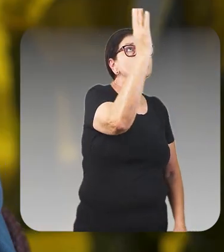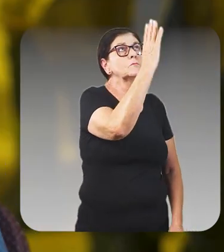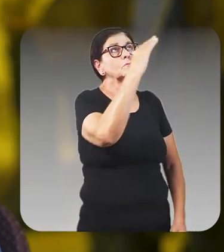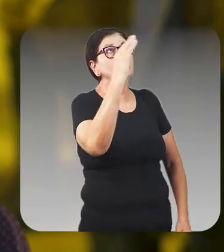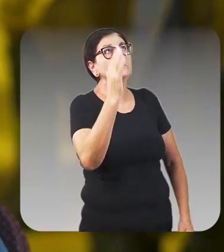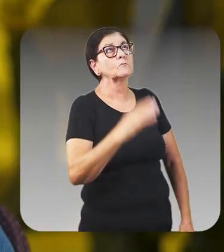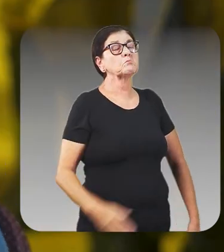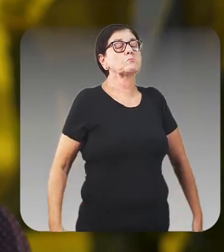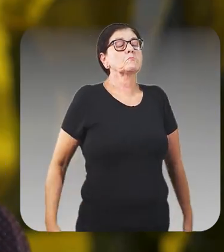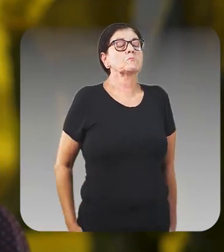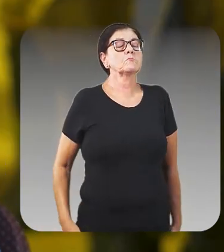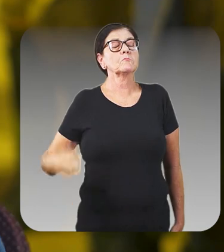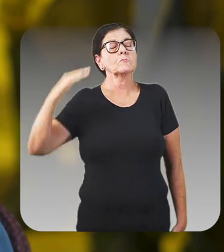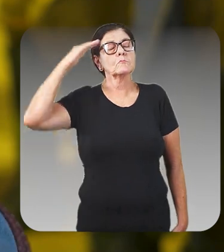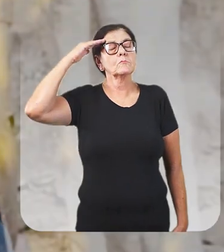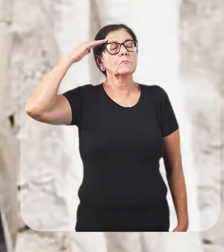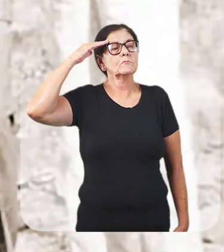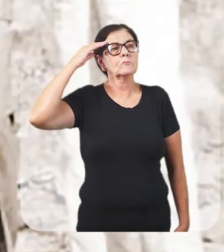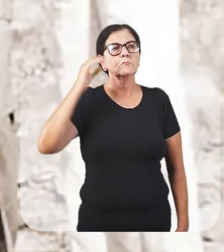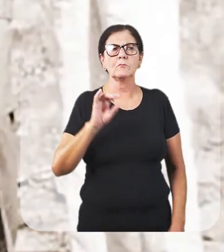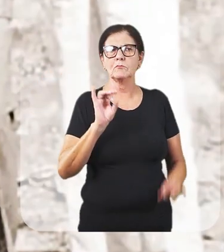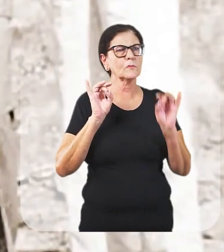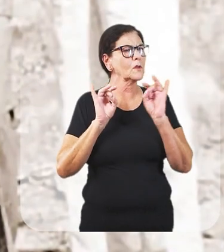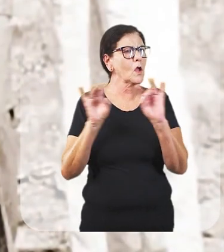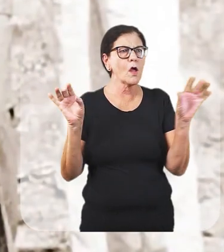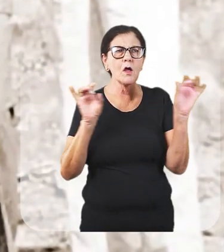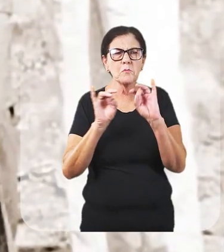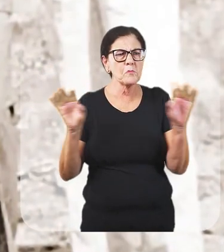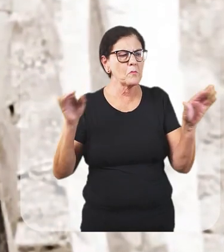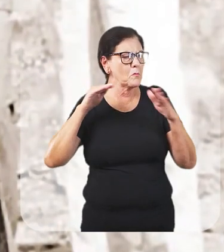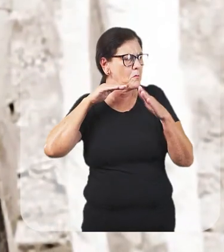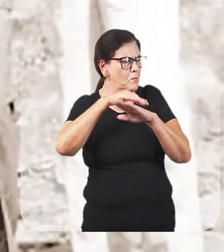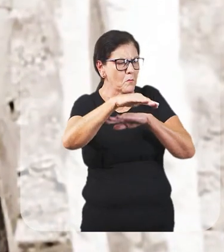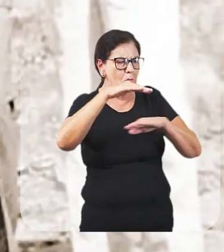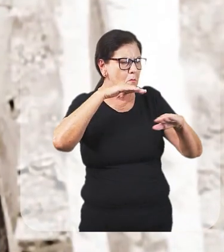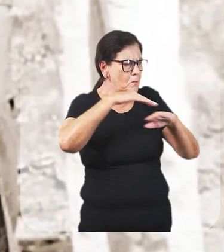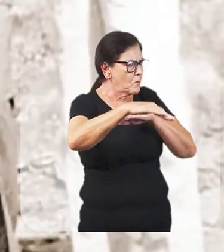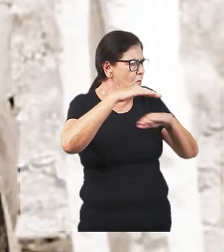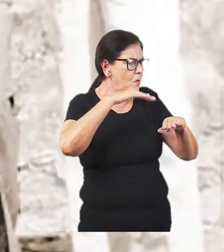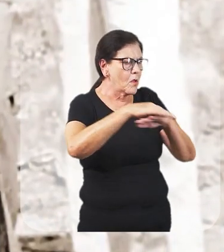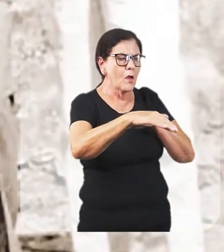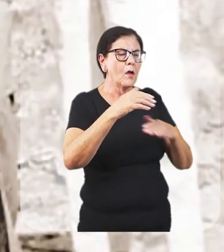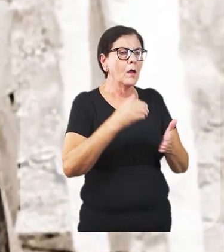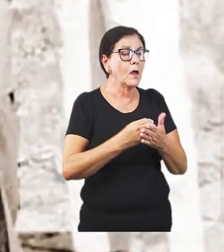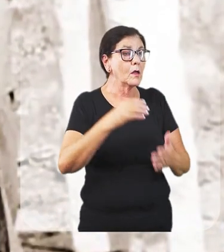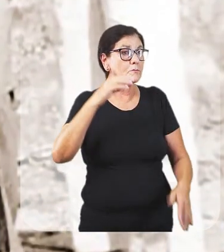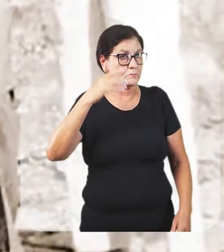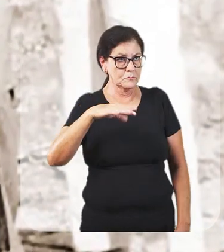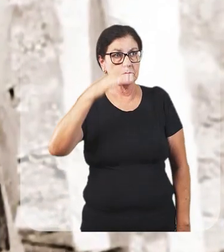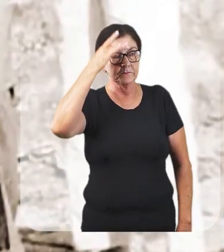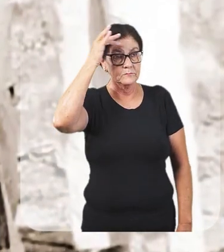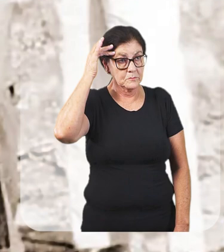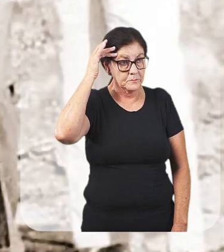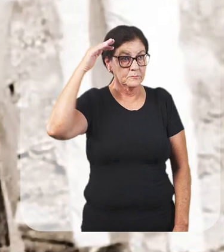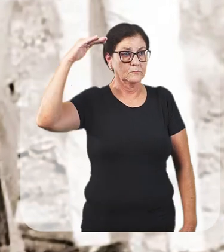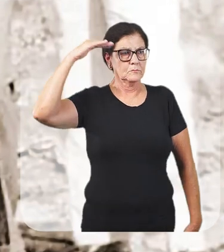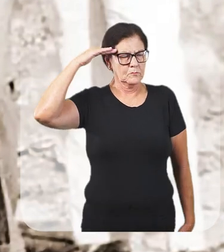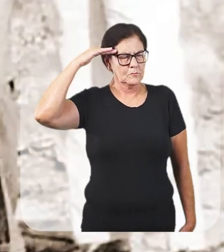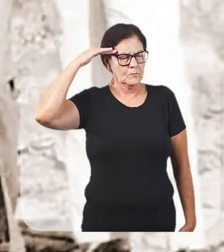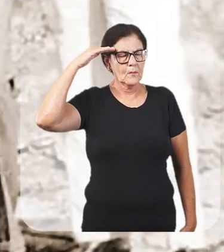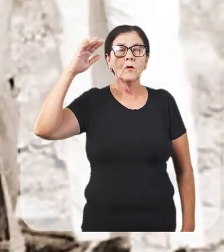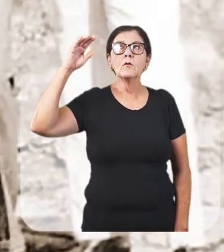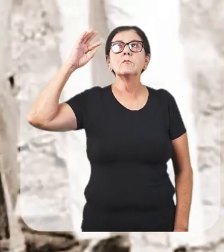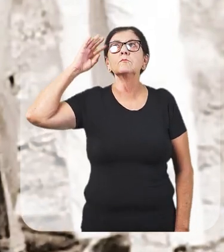depois ele ia embora para casa, meio-dia. Então esse militar acabava tendo tempo para pensar e participar do